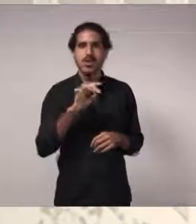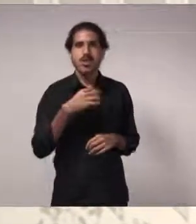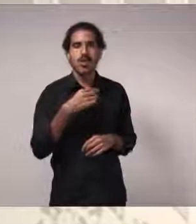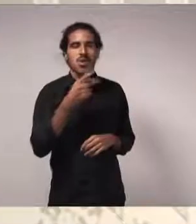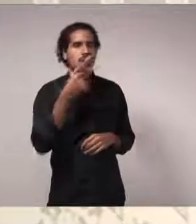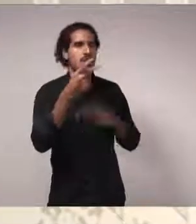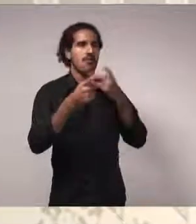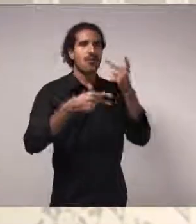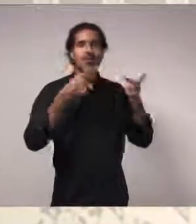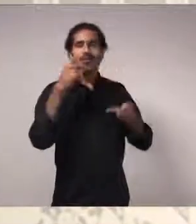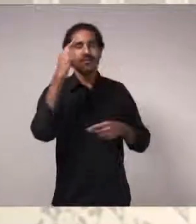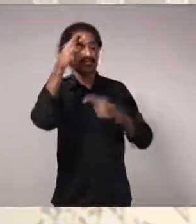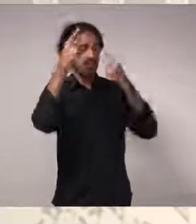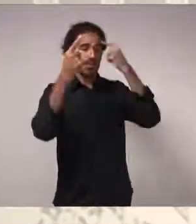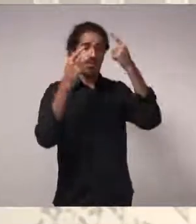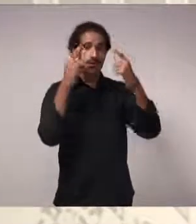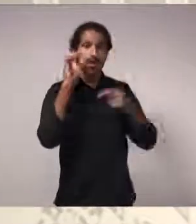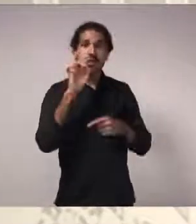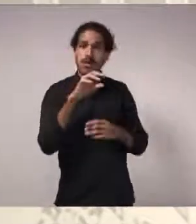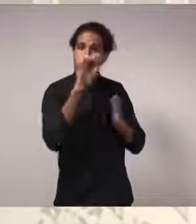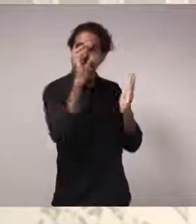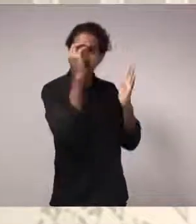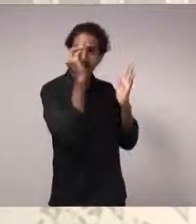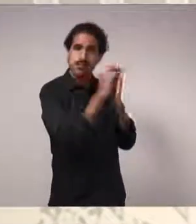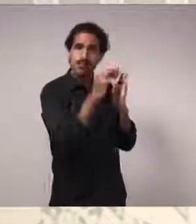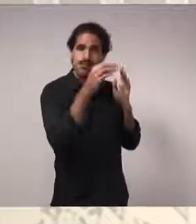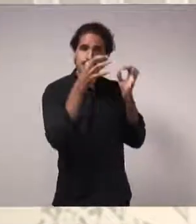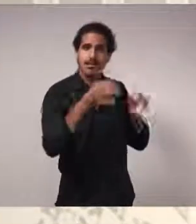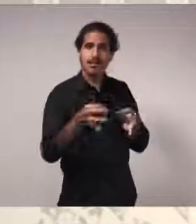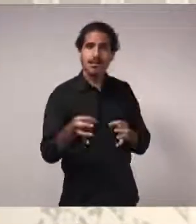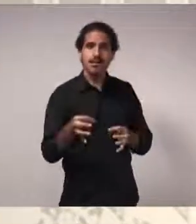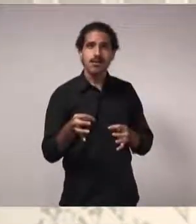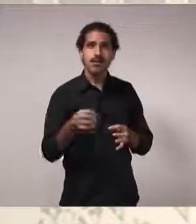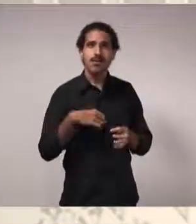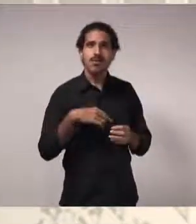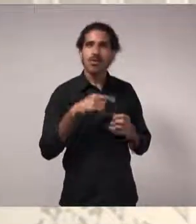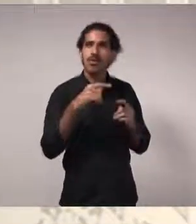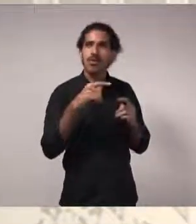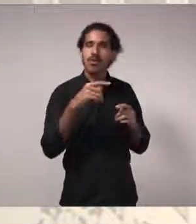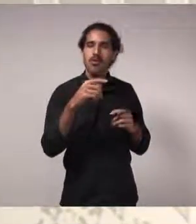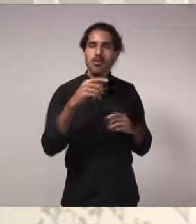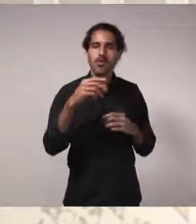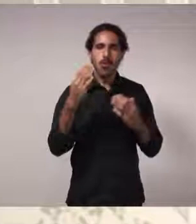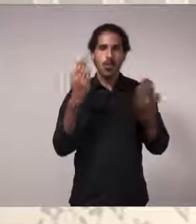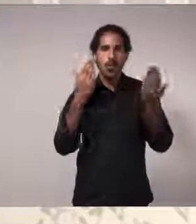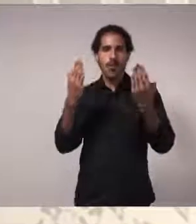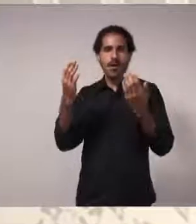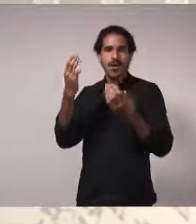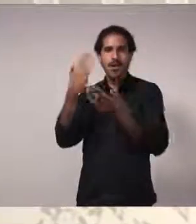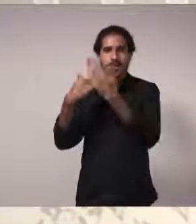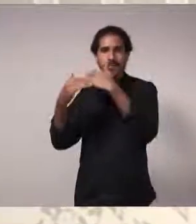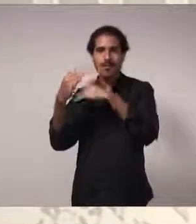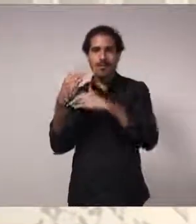dado inventado, nem catálogo de fornecedor, não. Isso é medido. Em relação ao sistema antigo, está aqui o PH, que é o responsável por